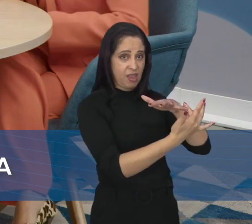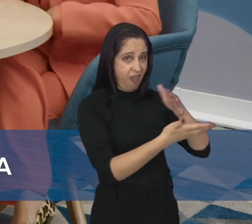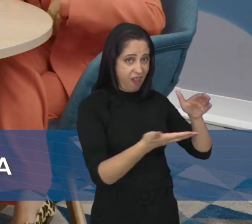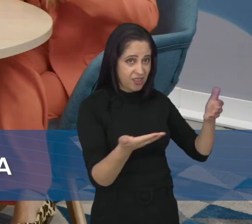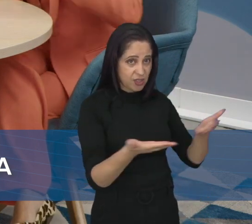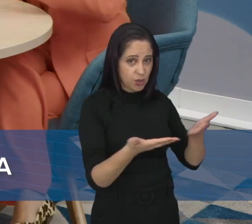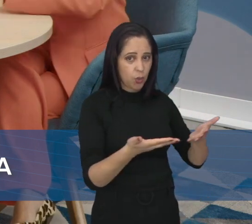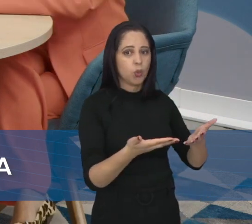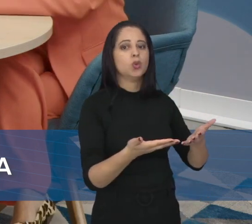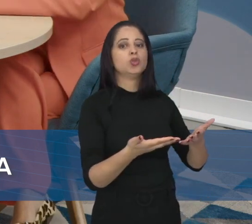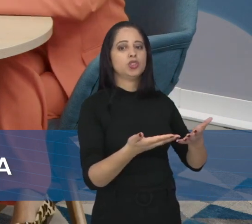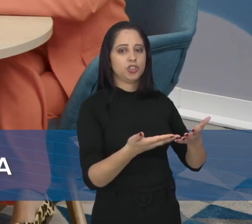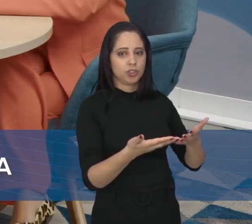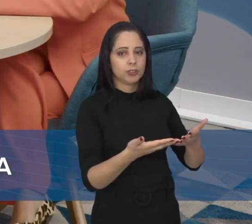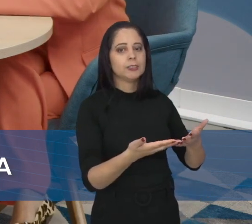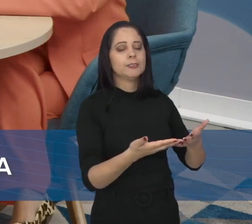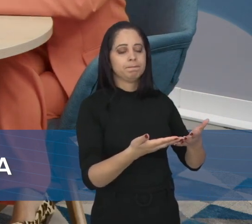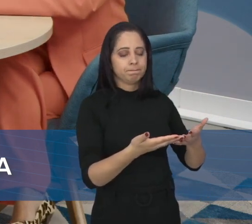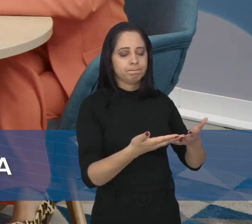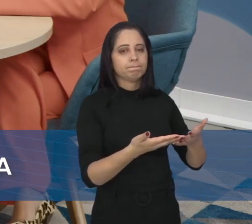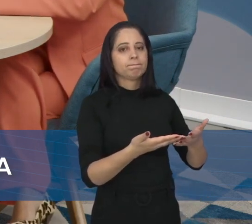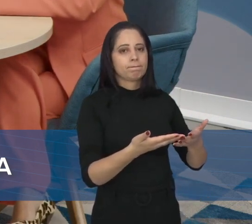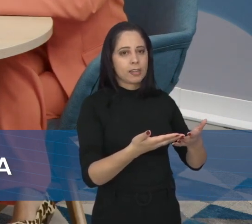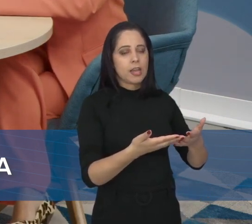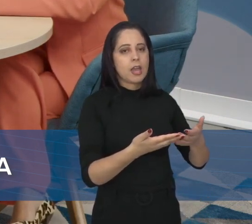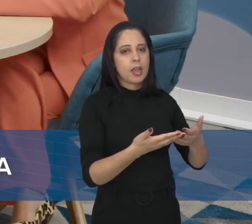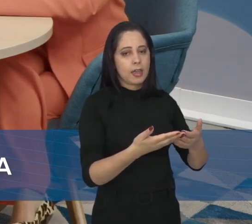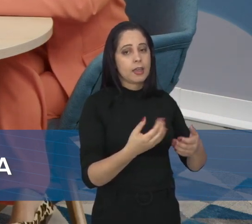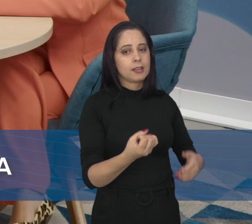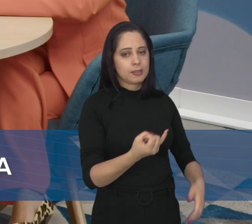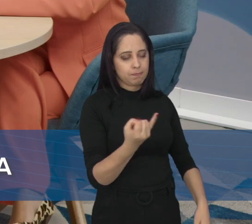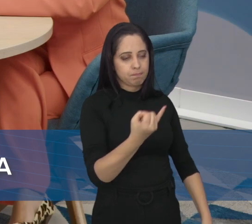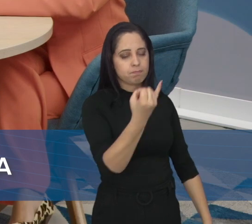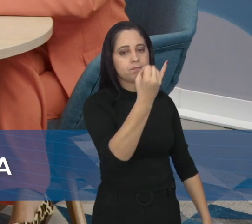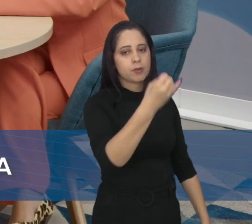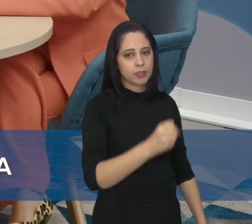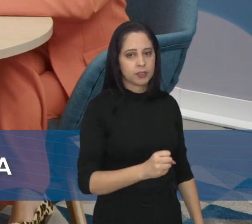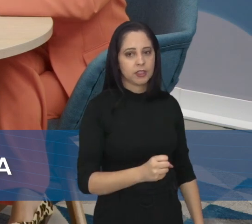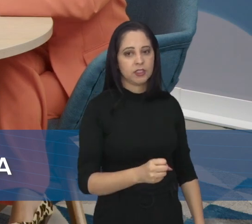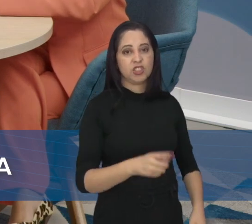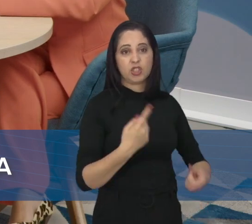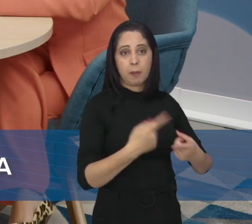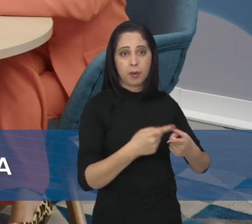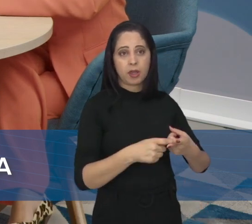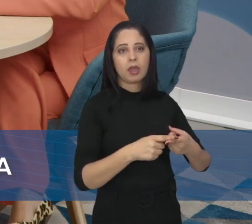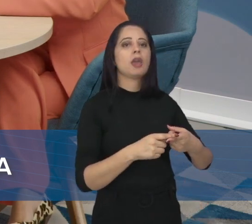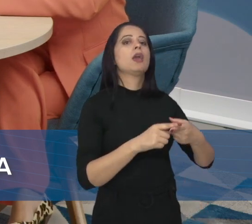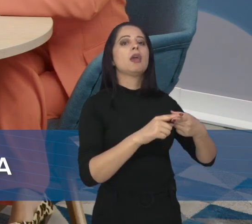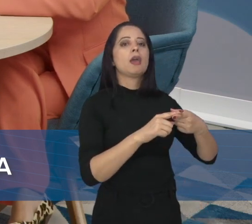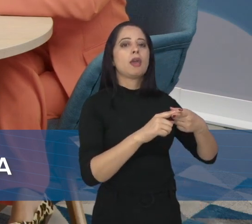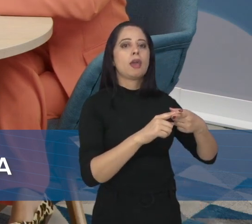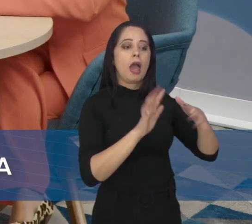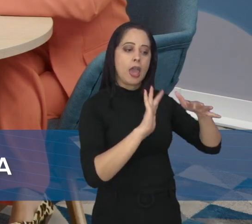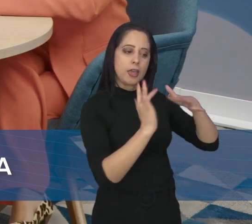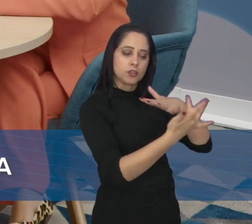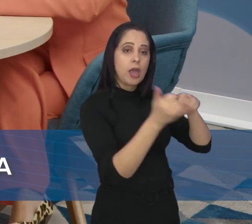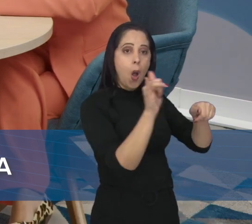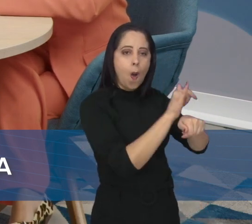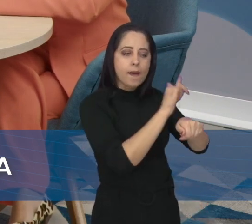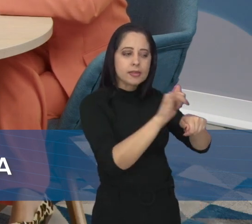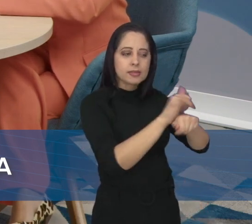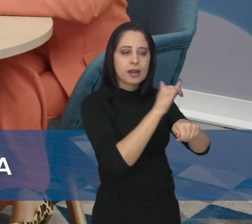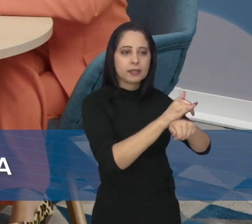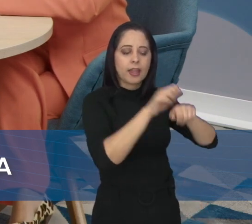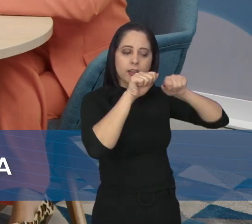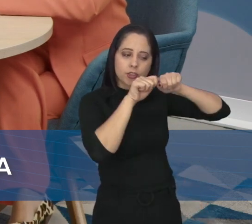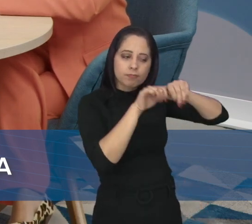né, tem um papel também, virou uma casa para muitas pessoas também, né, que para atingir outras religiões e tudo mais, é um aliado, mas